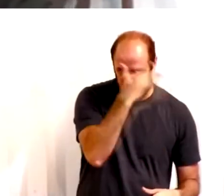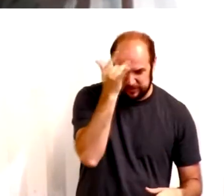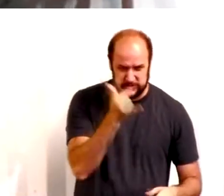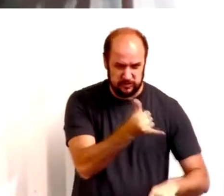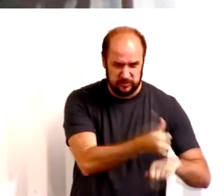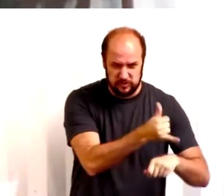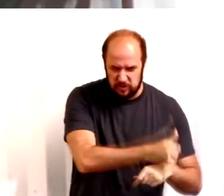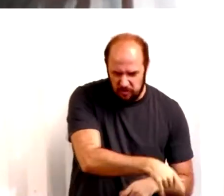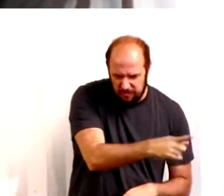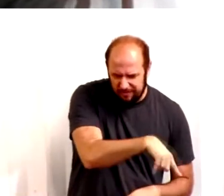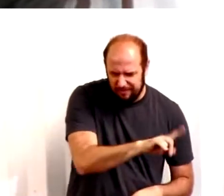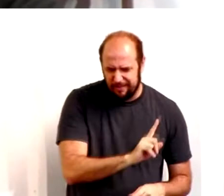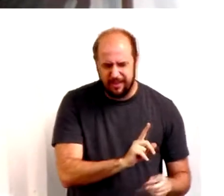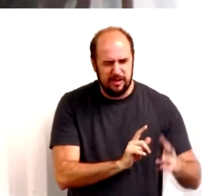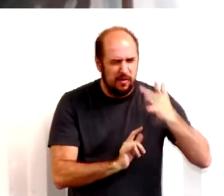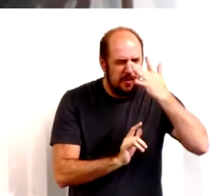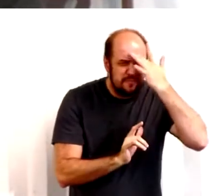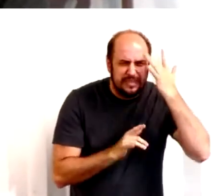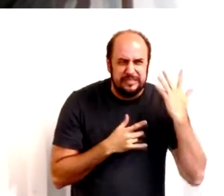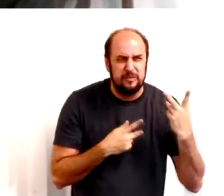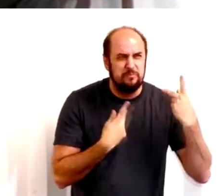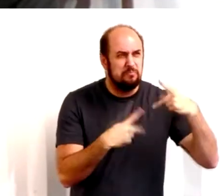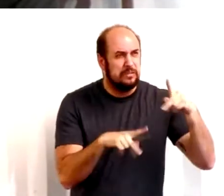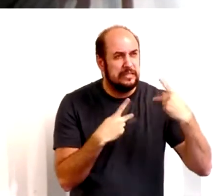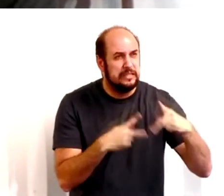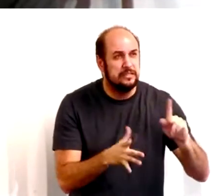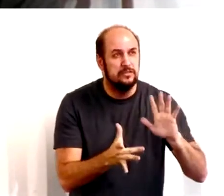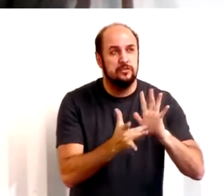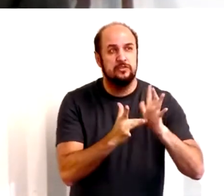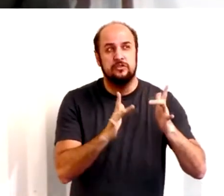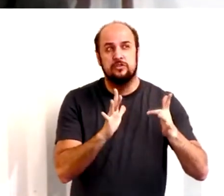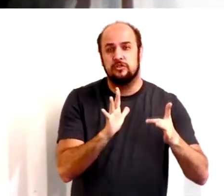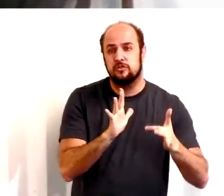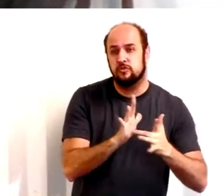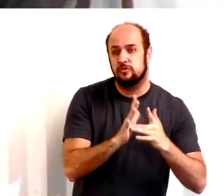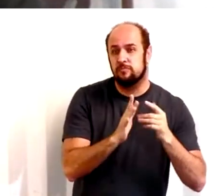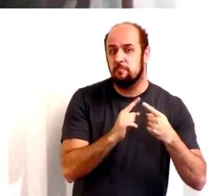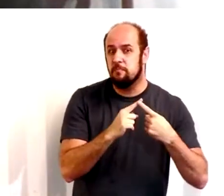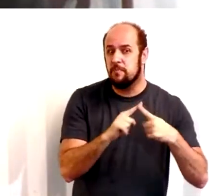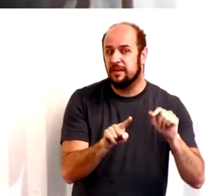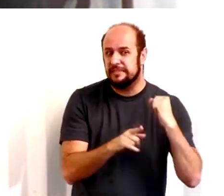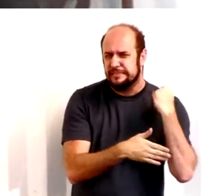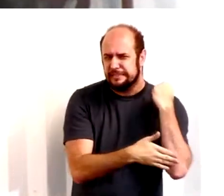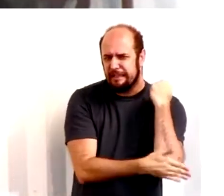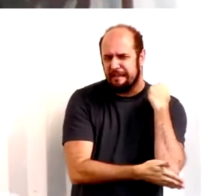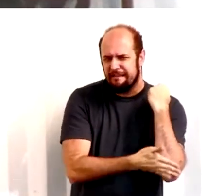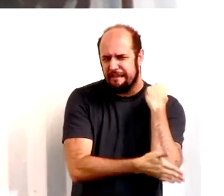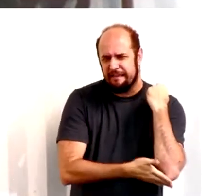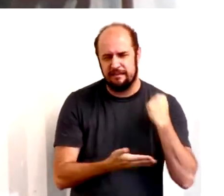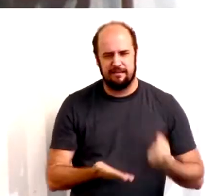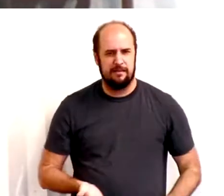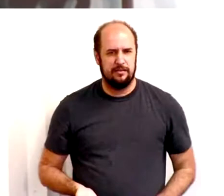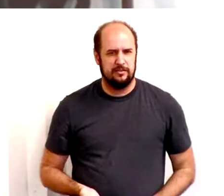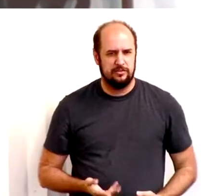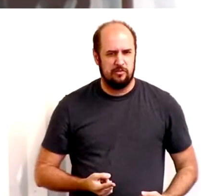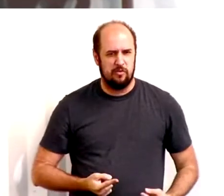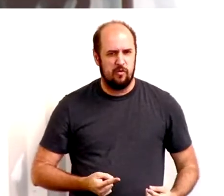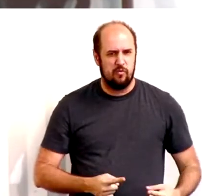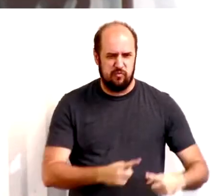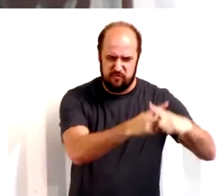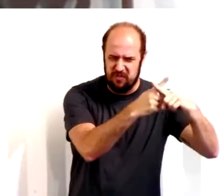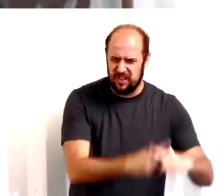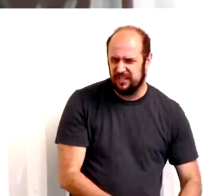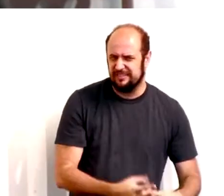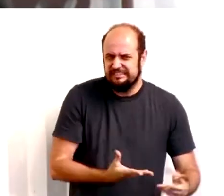ali eram líderes que pregavam a Cristo por inveja, por porfia. Ele fala isso no